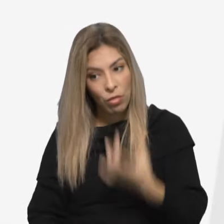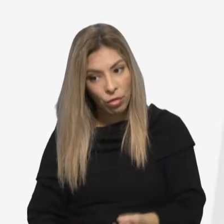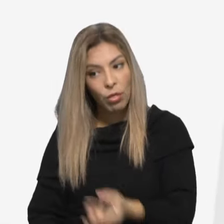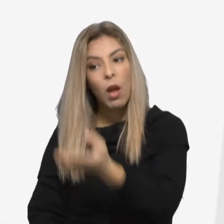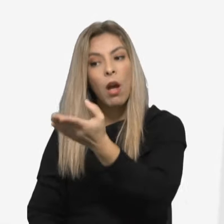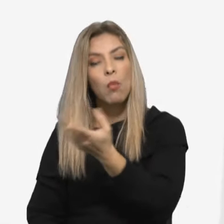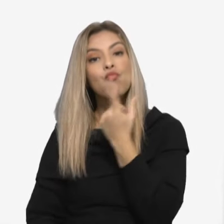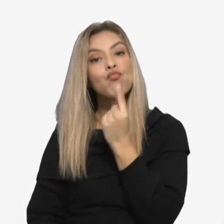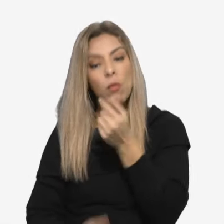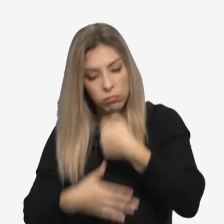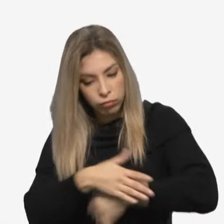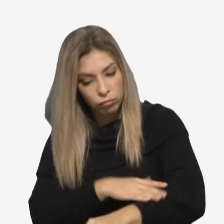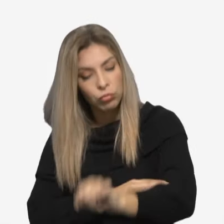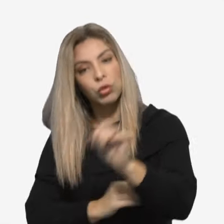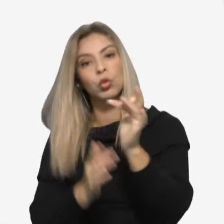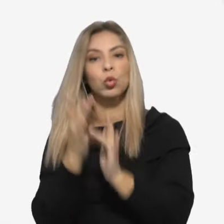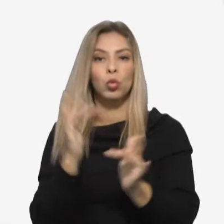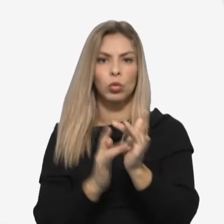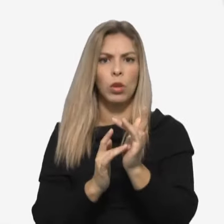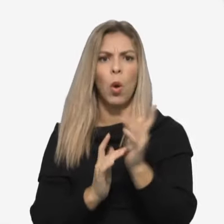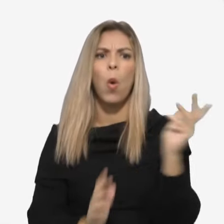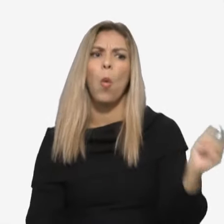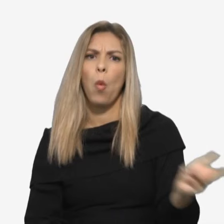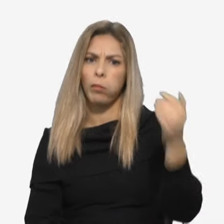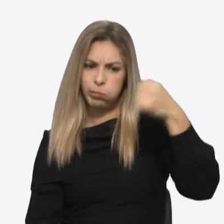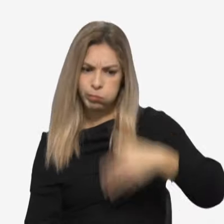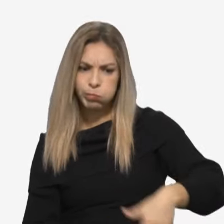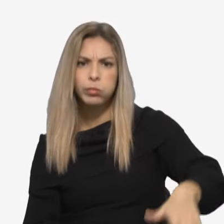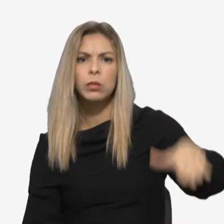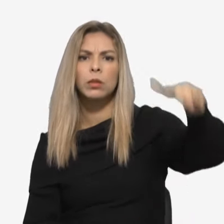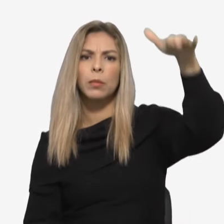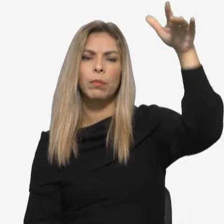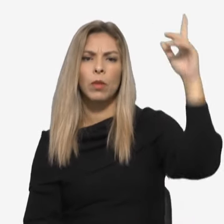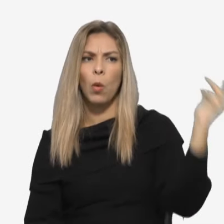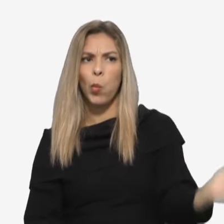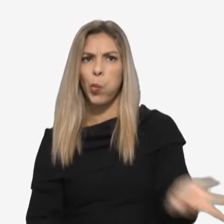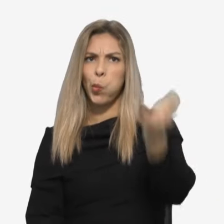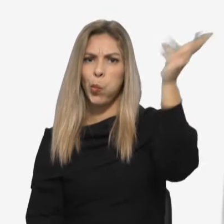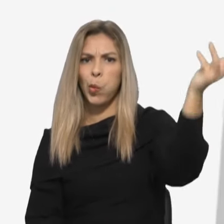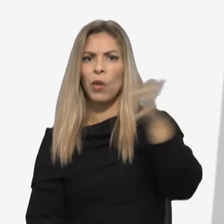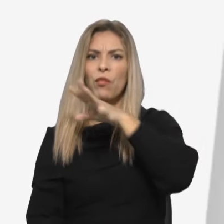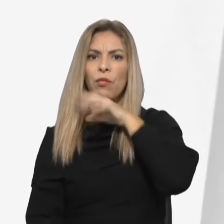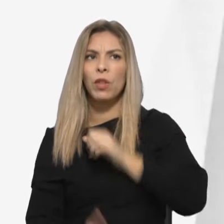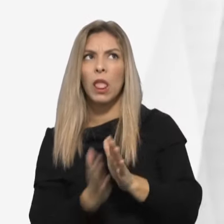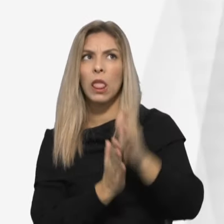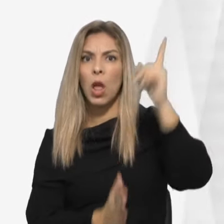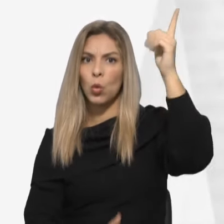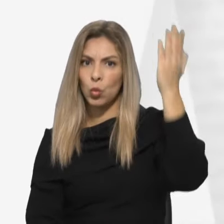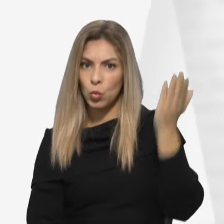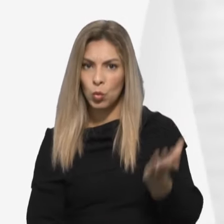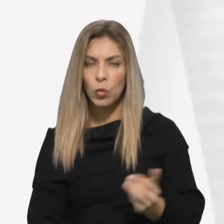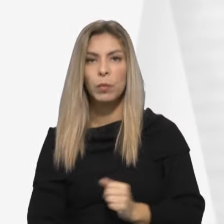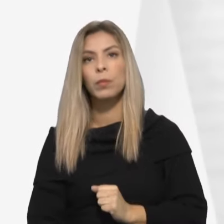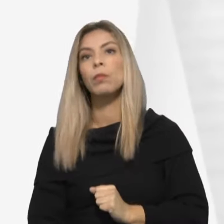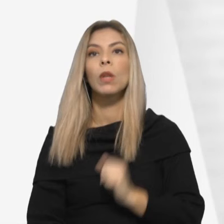nome de Jesus. Ele será grande e chamar-se-á Filho do Altíssimo. O Senhor Deus lhe